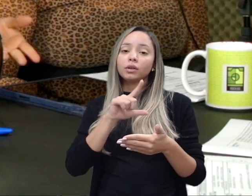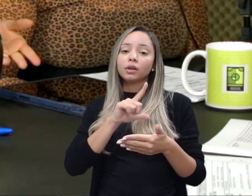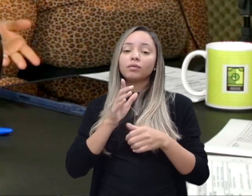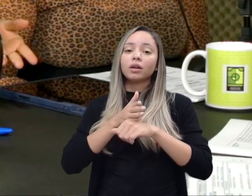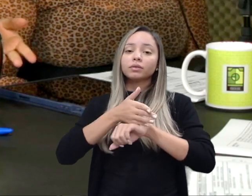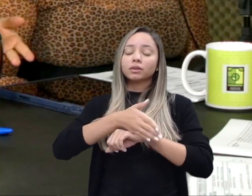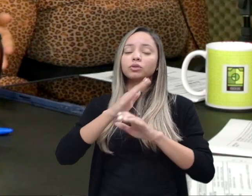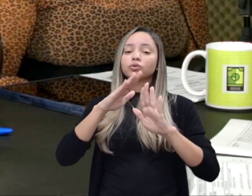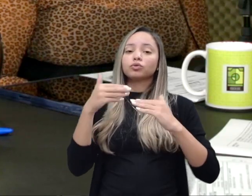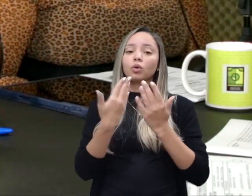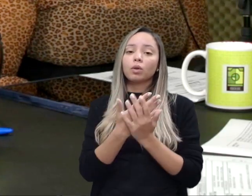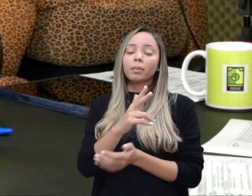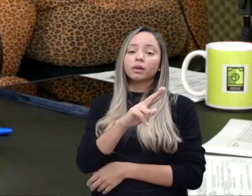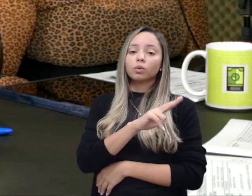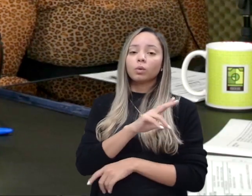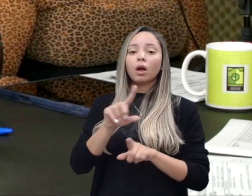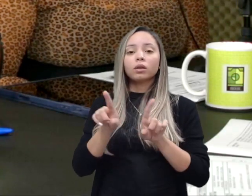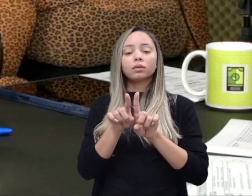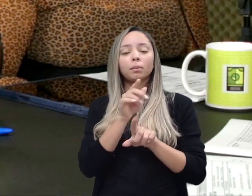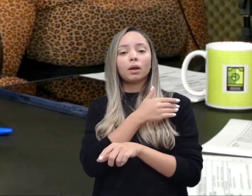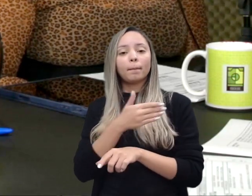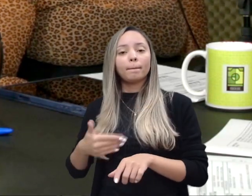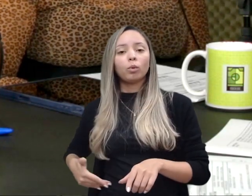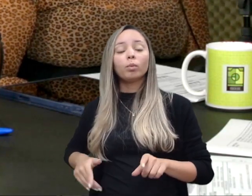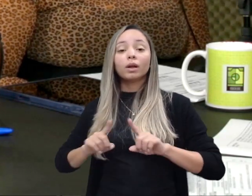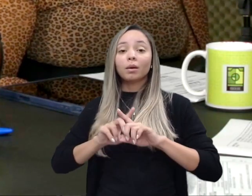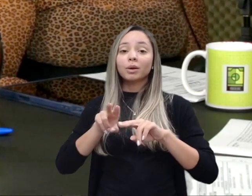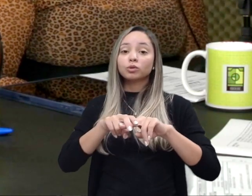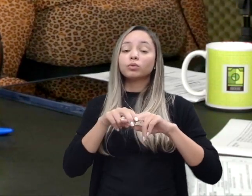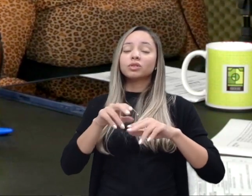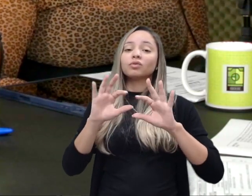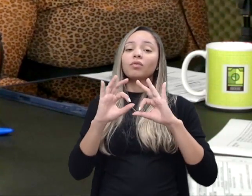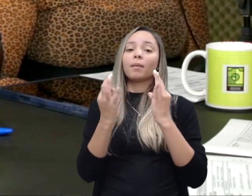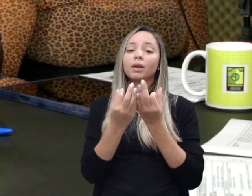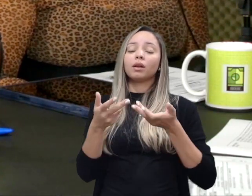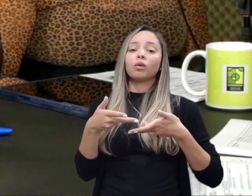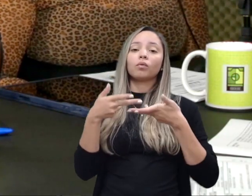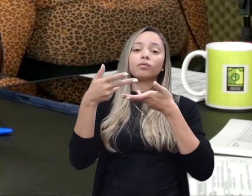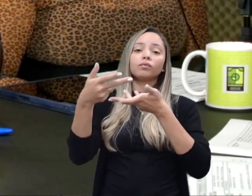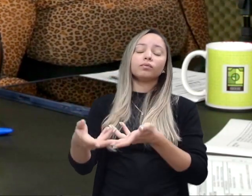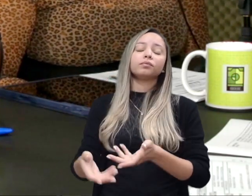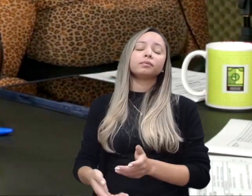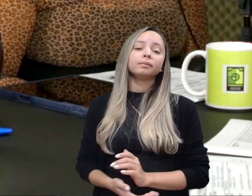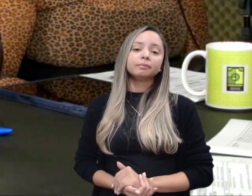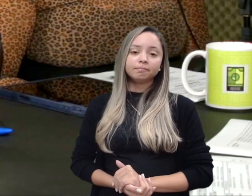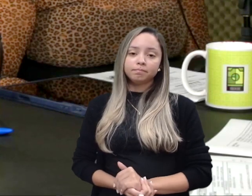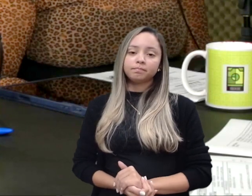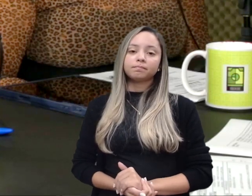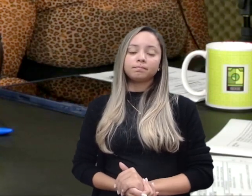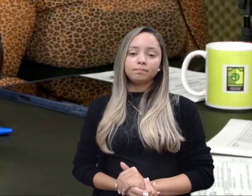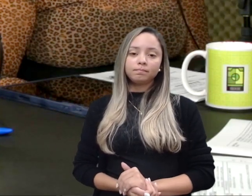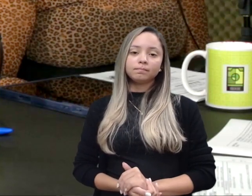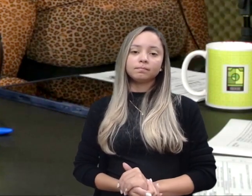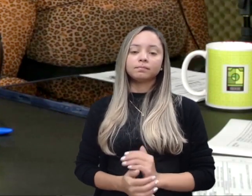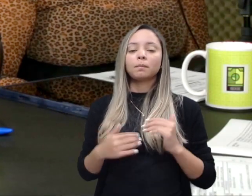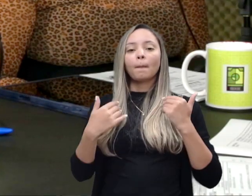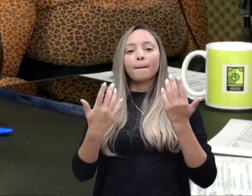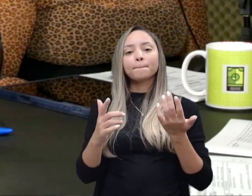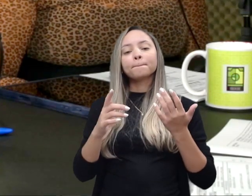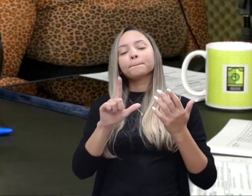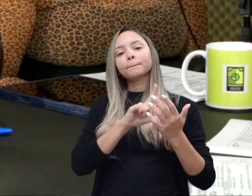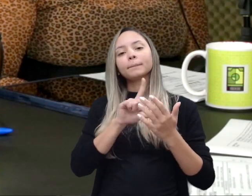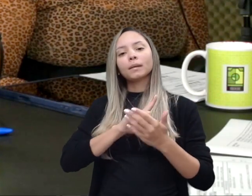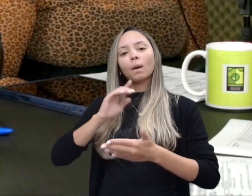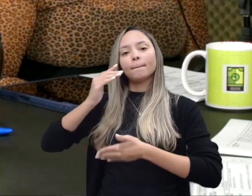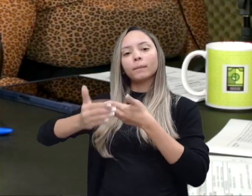como particulares, mas muito viabilizado pela família. Né, mediado pela família. E aí tudo dentro de todo um